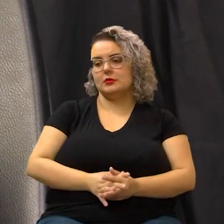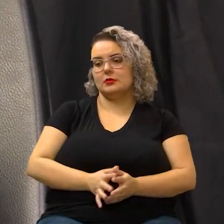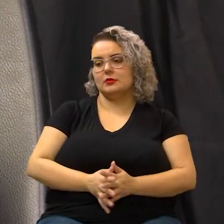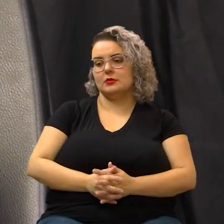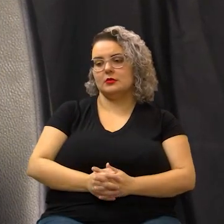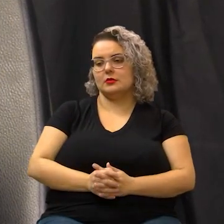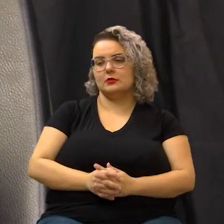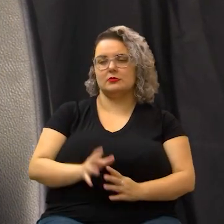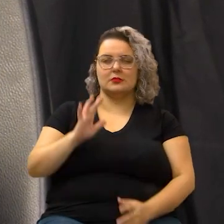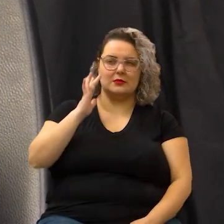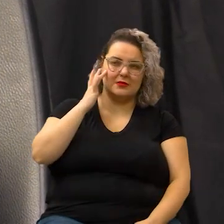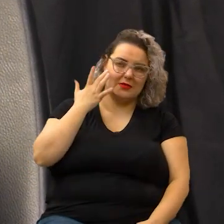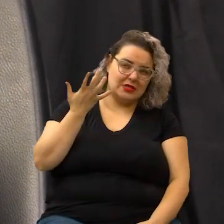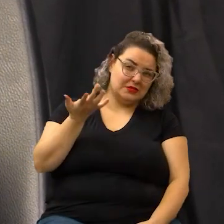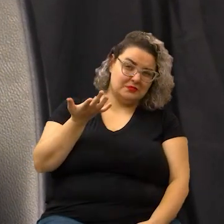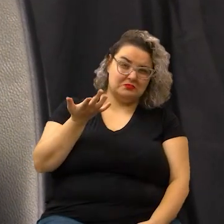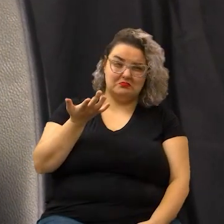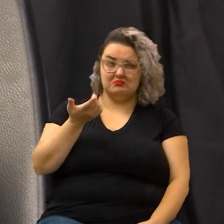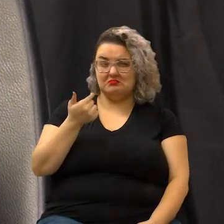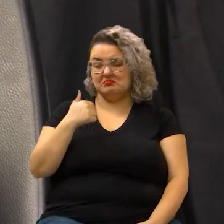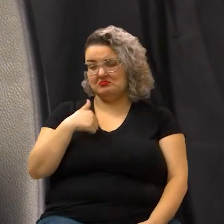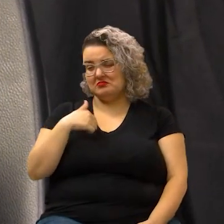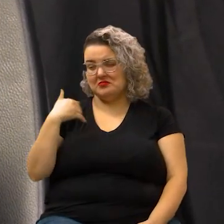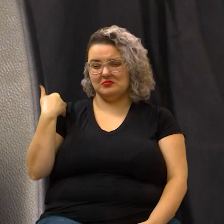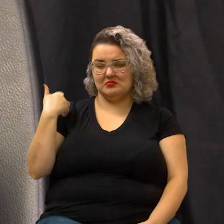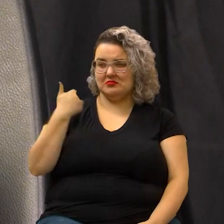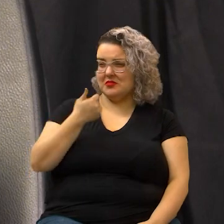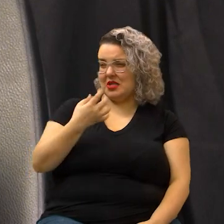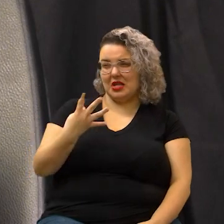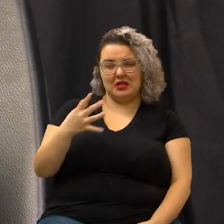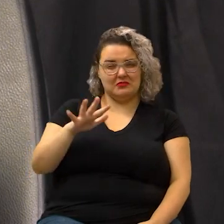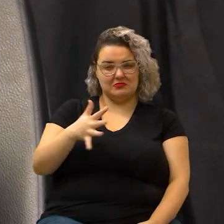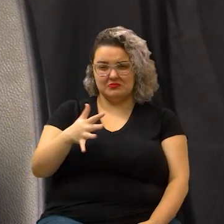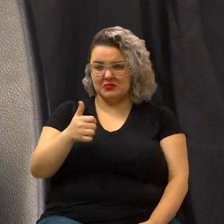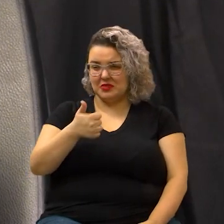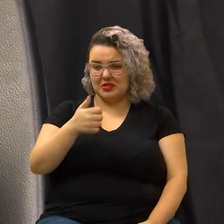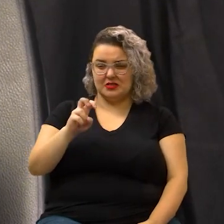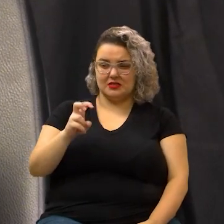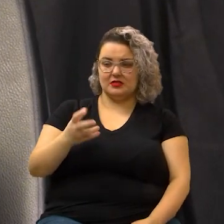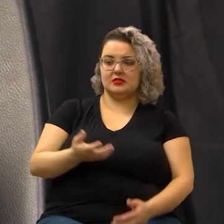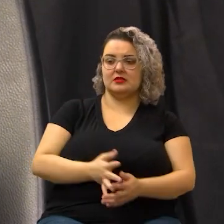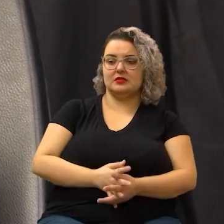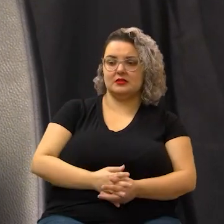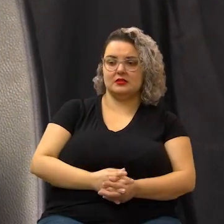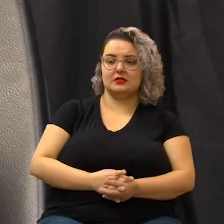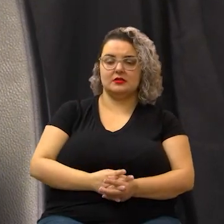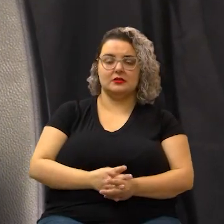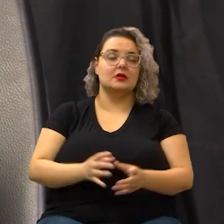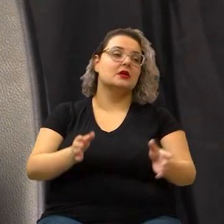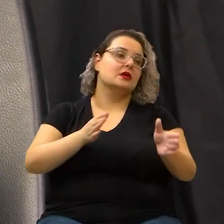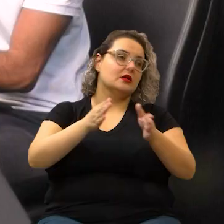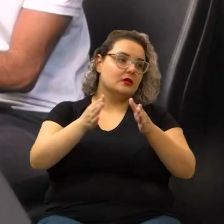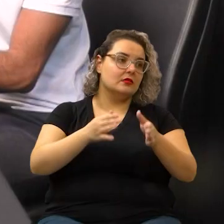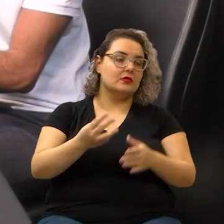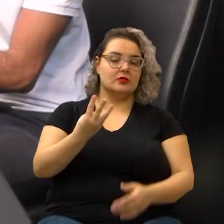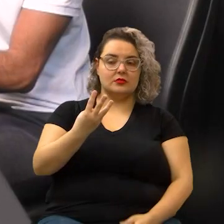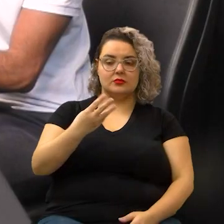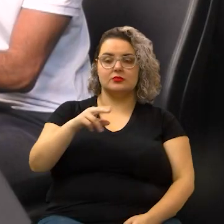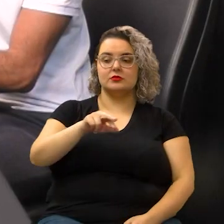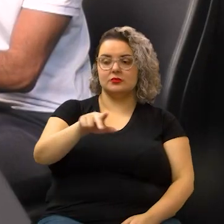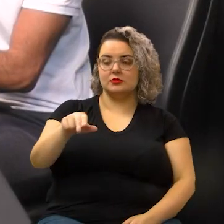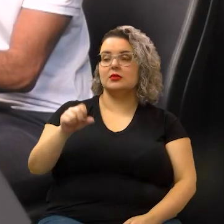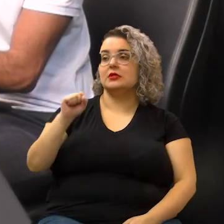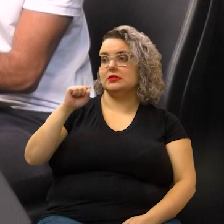aí eu acredito que eu tinha 14, 15 anos. Minha mãe eu perdi. E aquele momento ficaram os